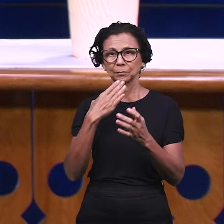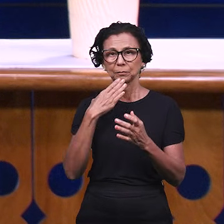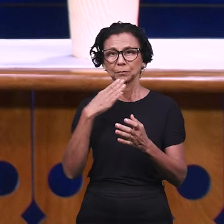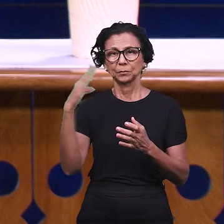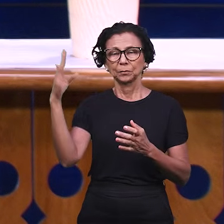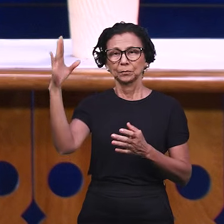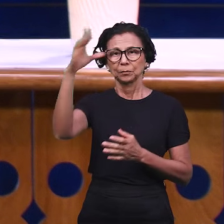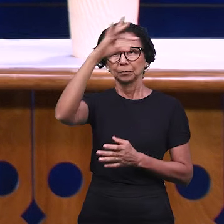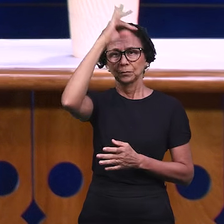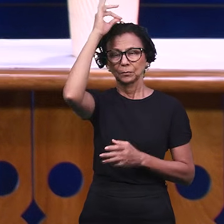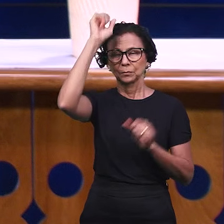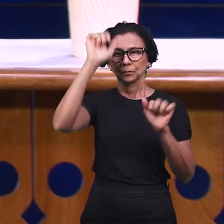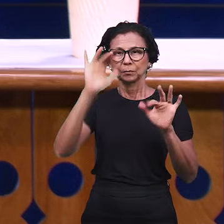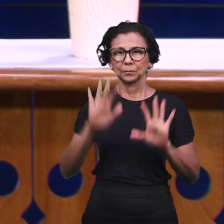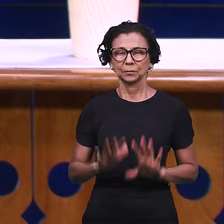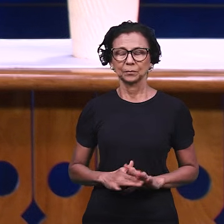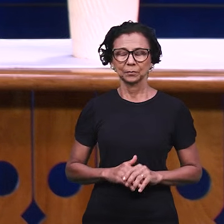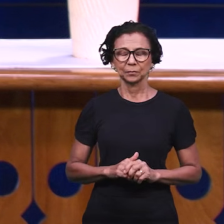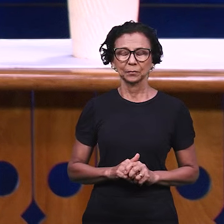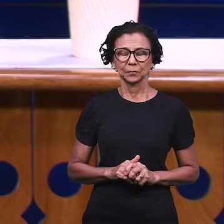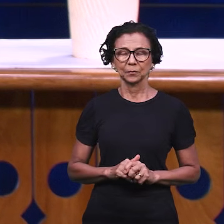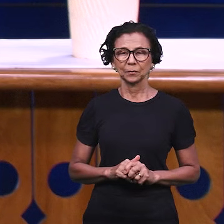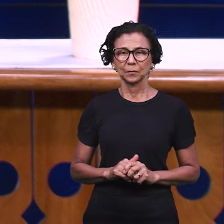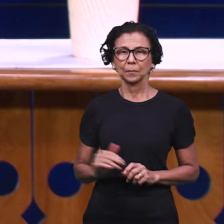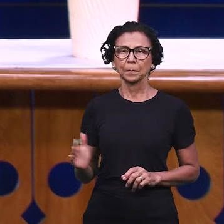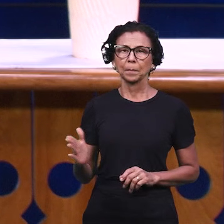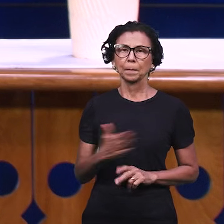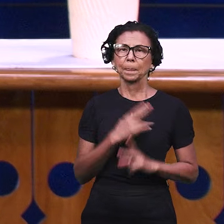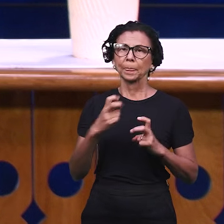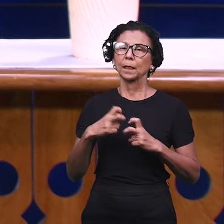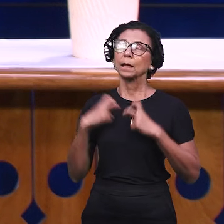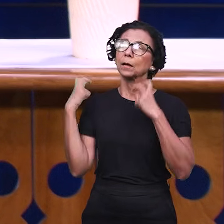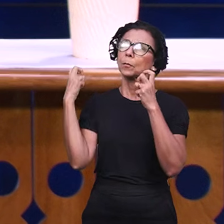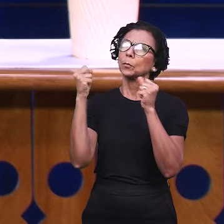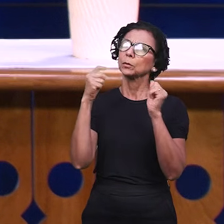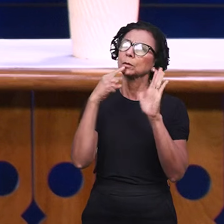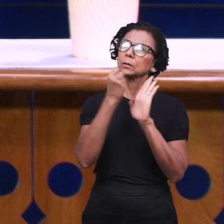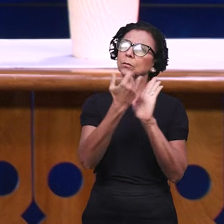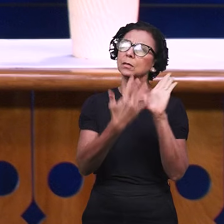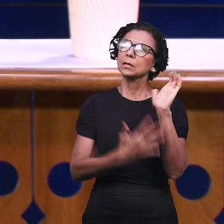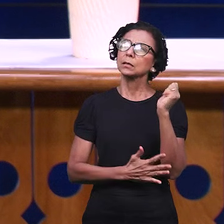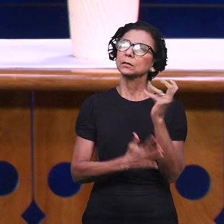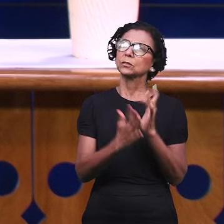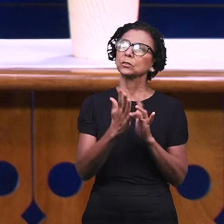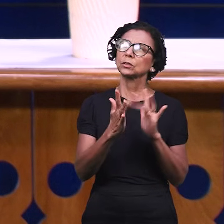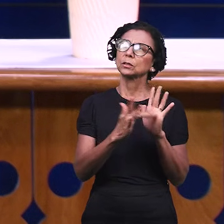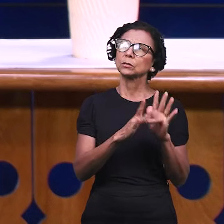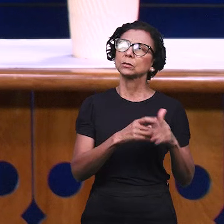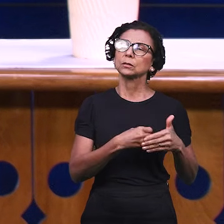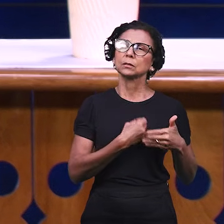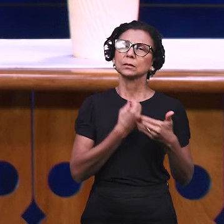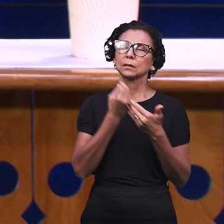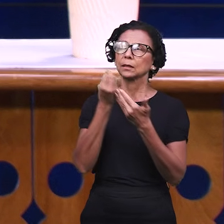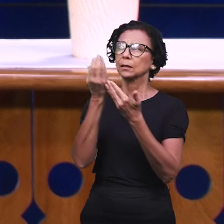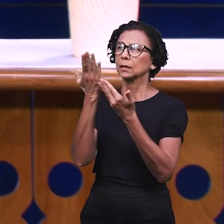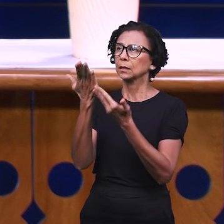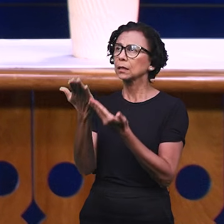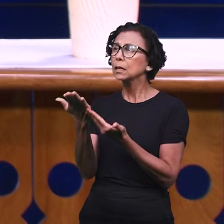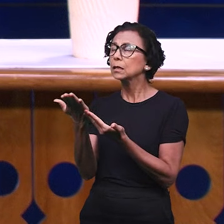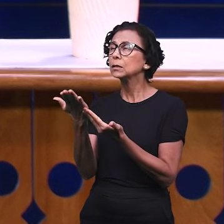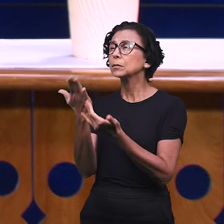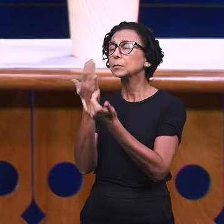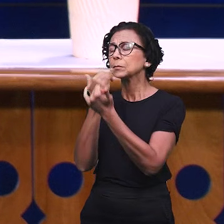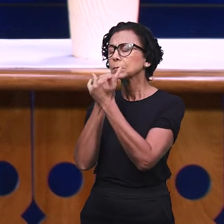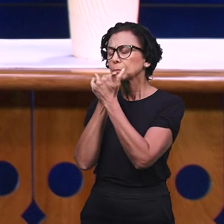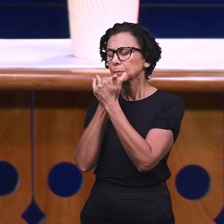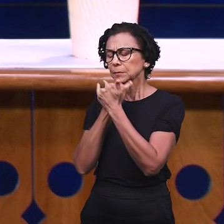Senhor, nós clamamos o poder do sangue de Jesus quando colocamos as nossas vidas diante do altar, suplicando o Teu perdão